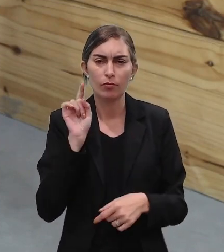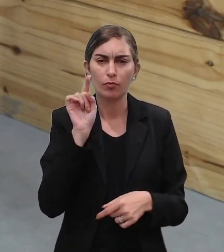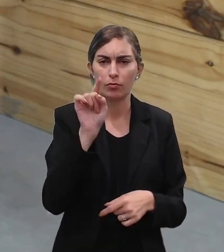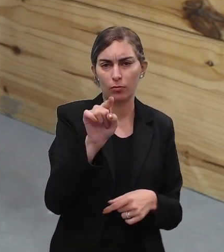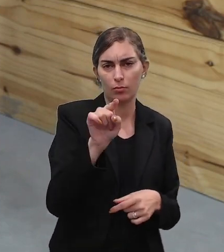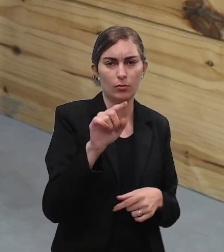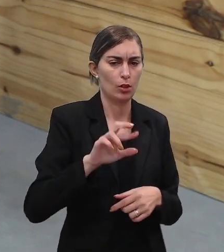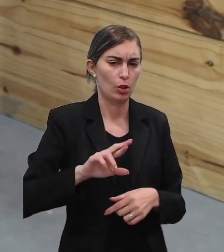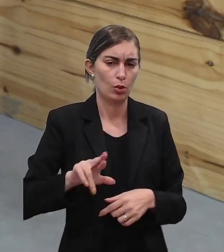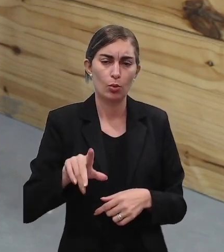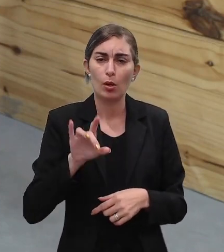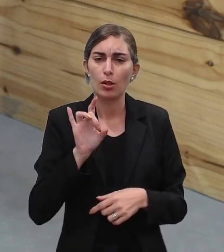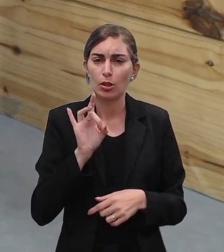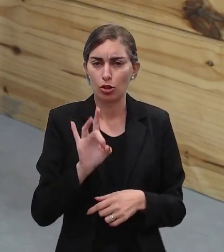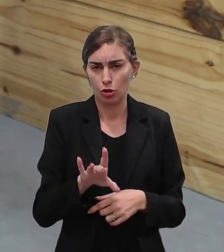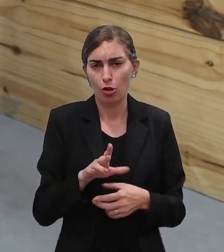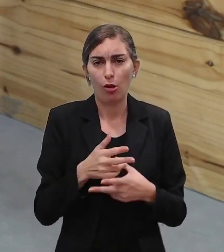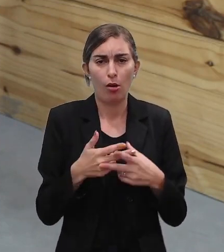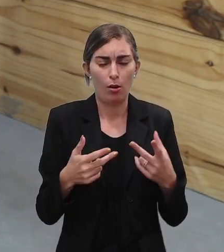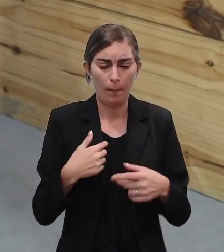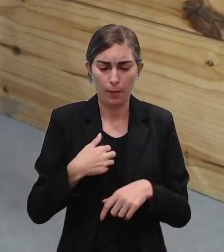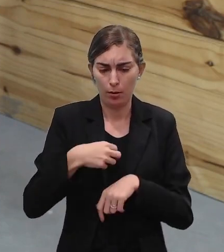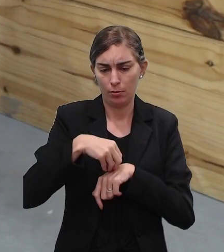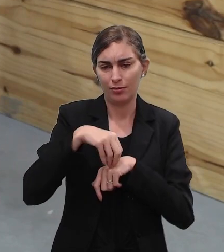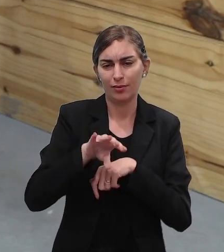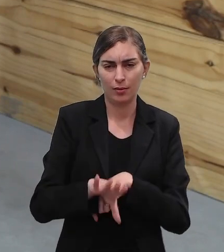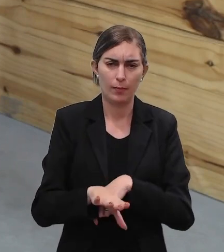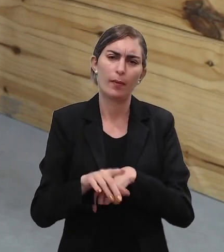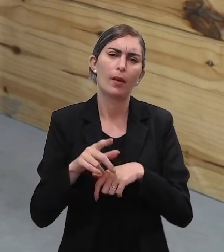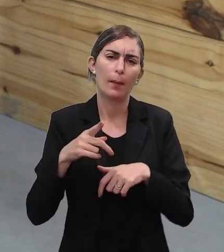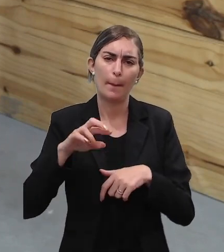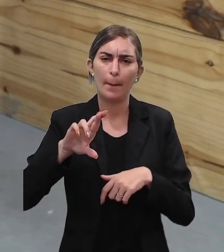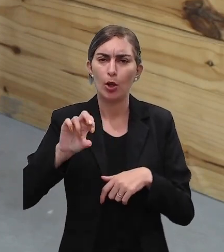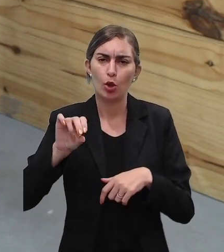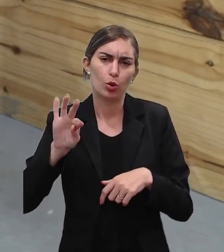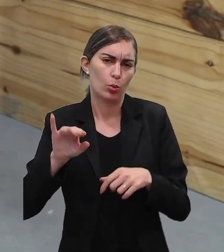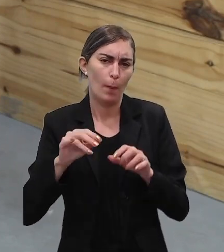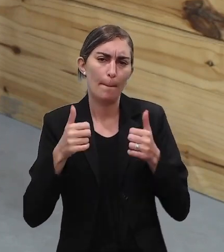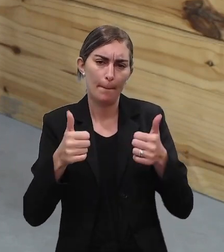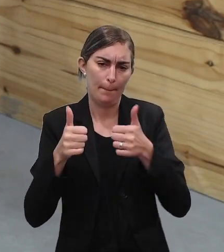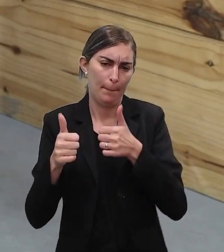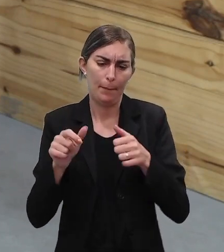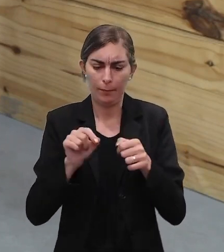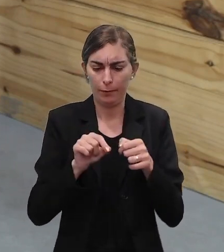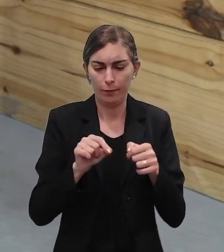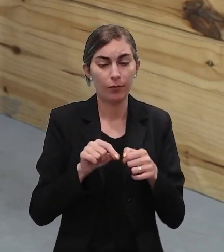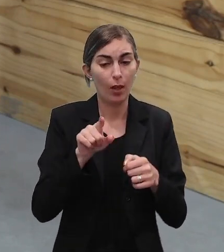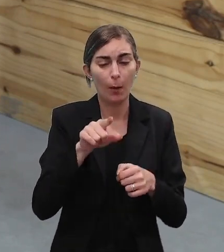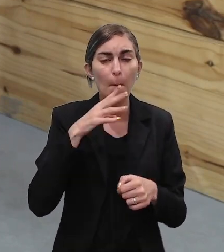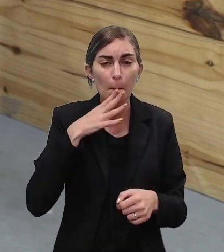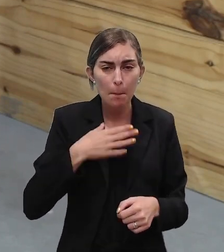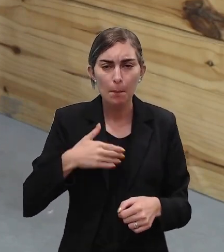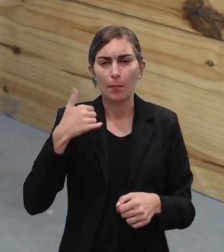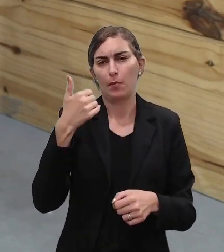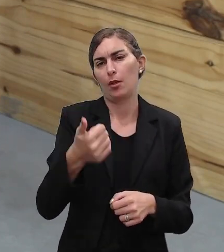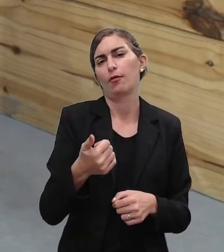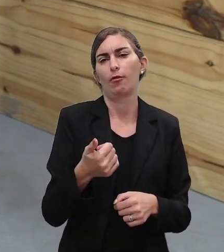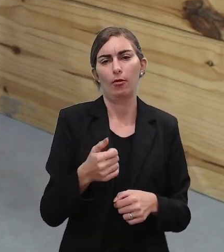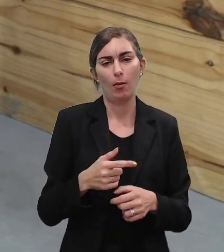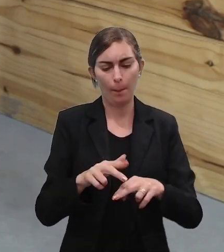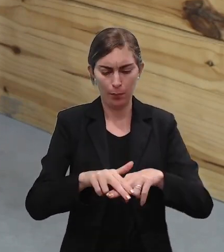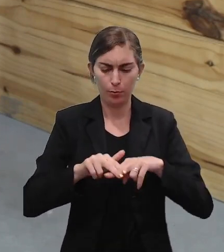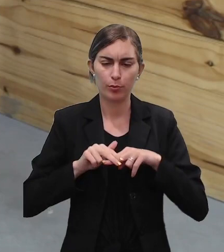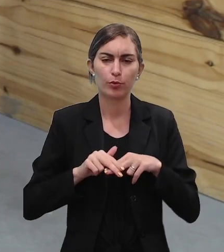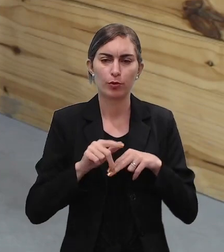você não é apenas alguém que me traz um produto bem feito. Você é o melhor produto. E por